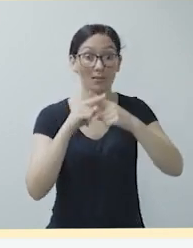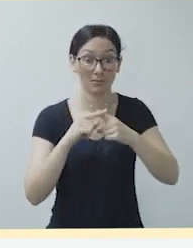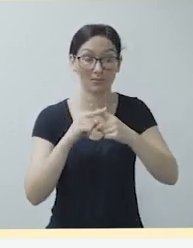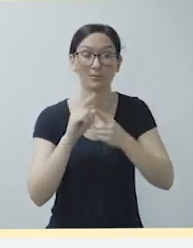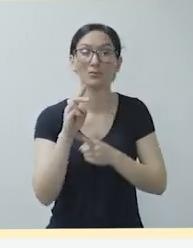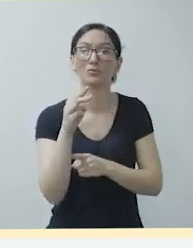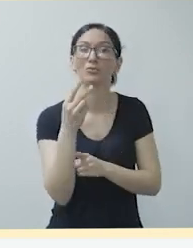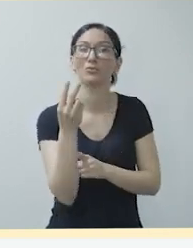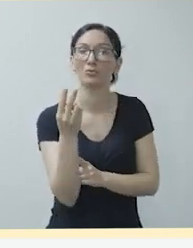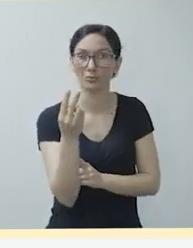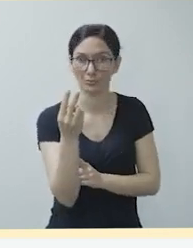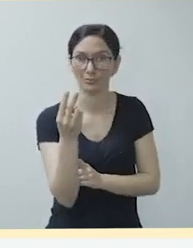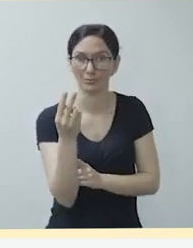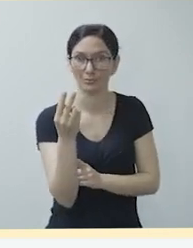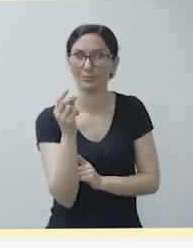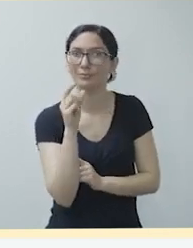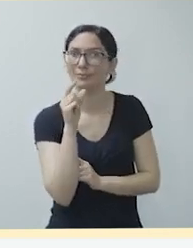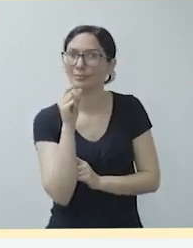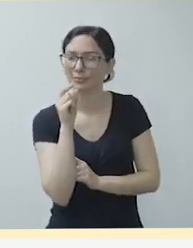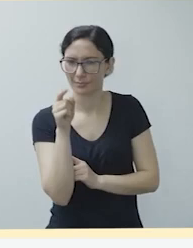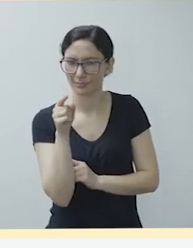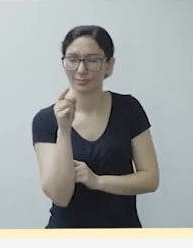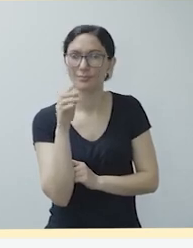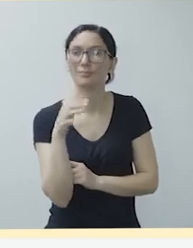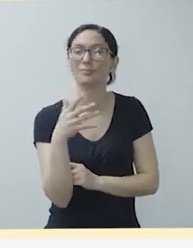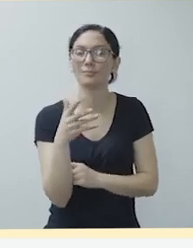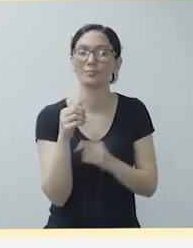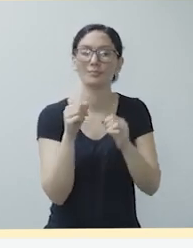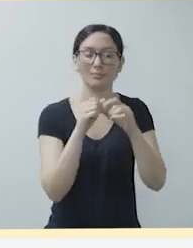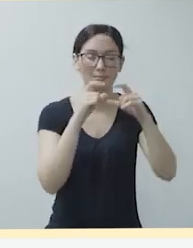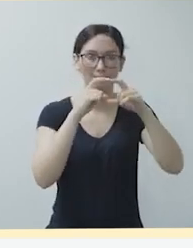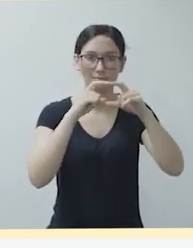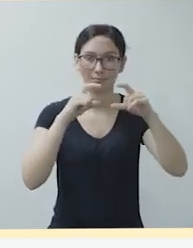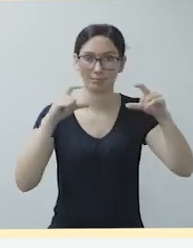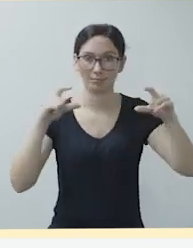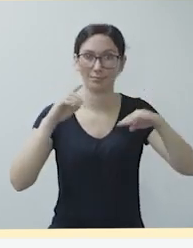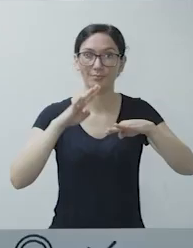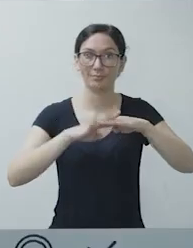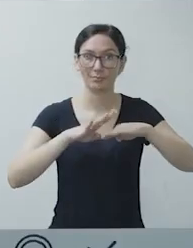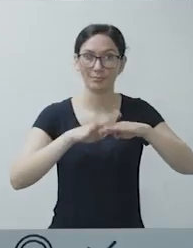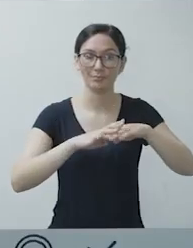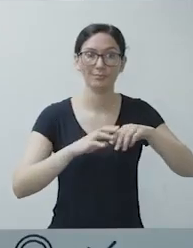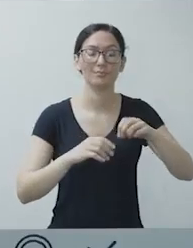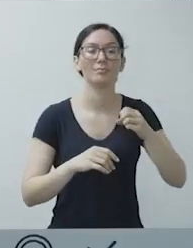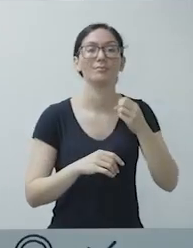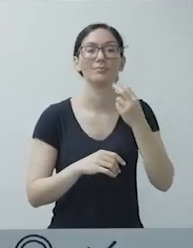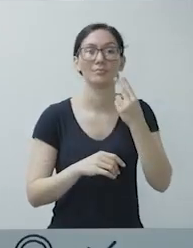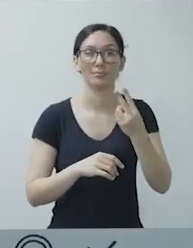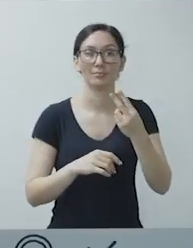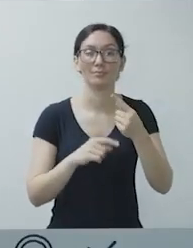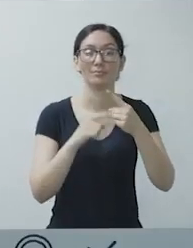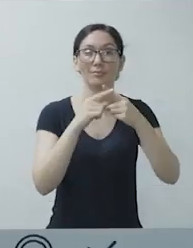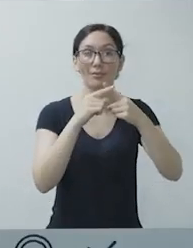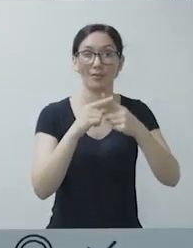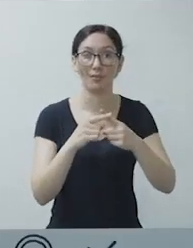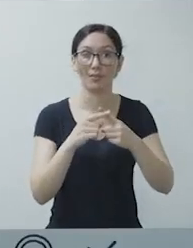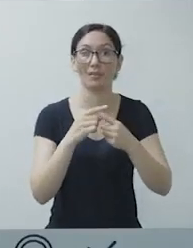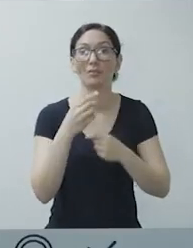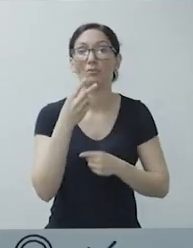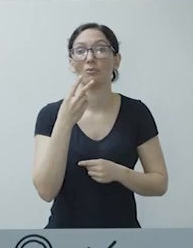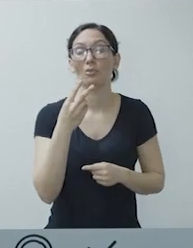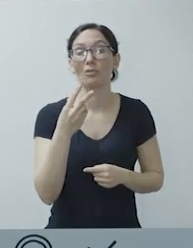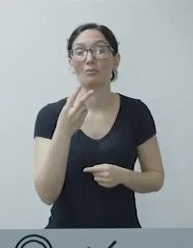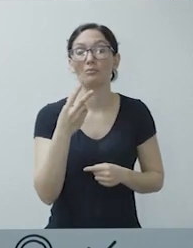dois passarinhos. Então, eu posso fazer esta operação matemática. 2